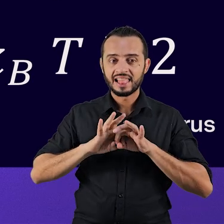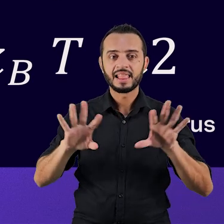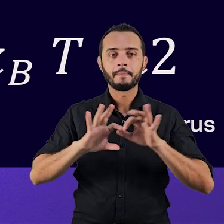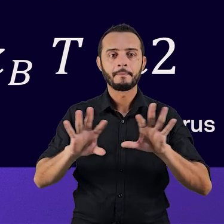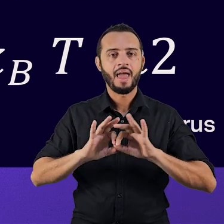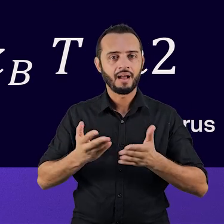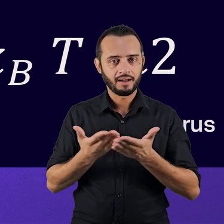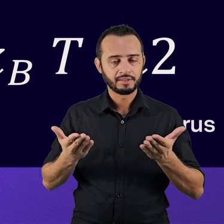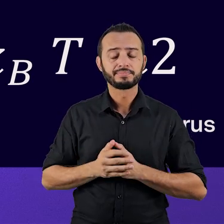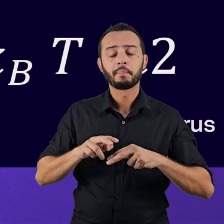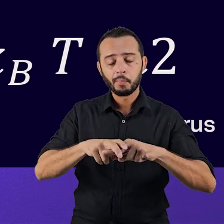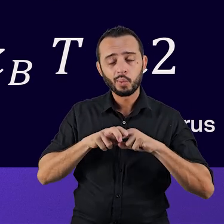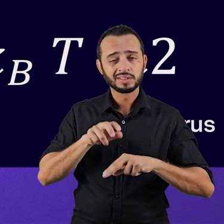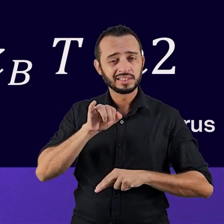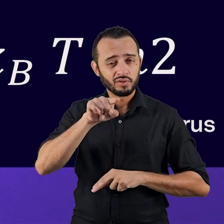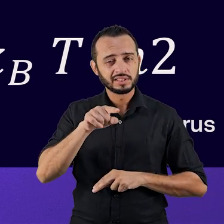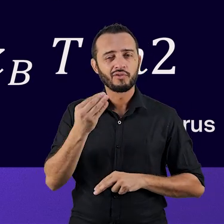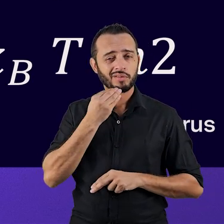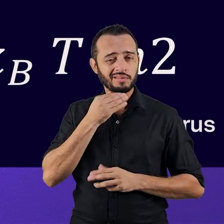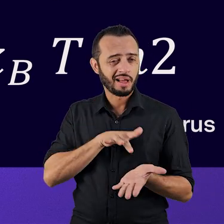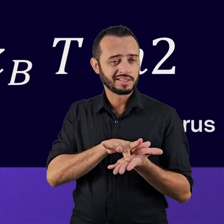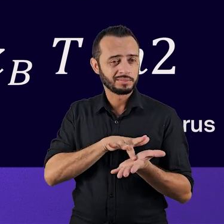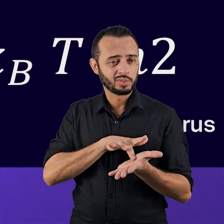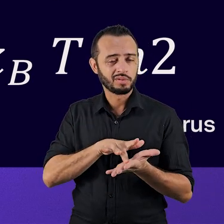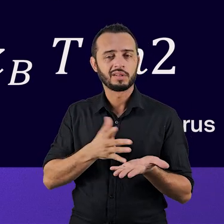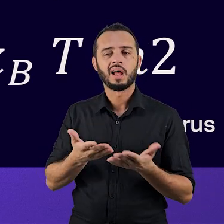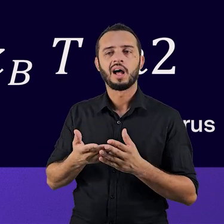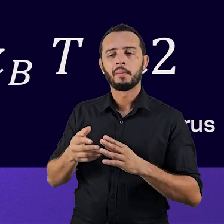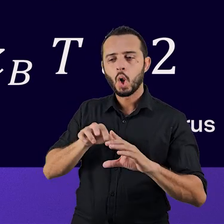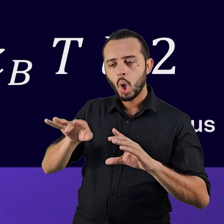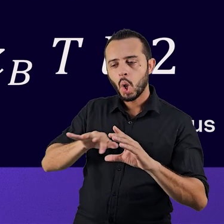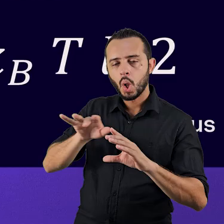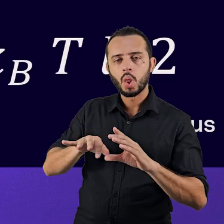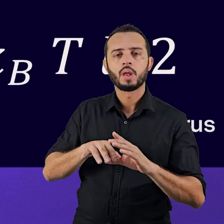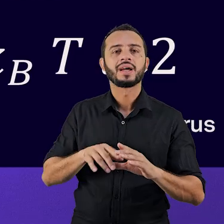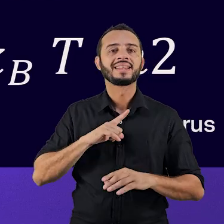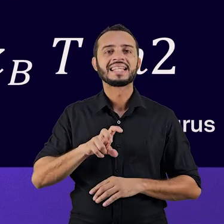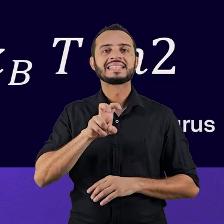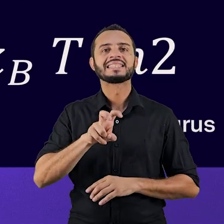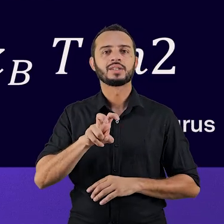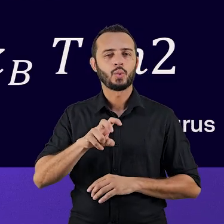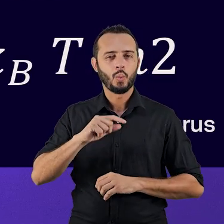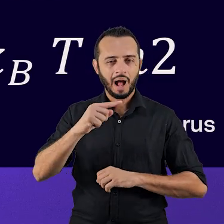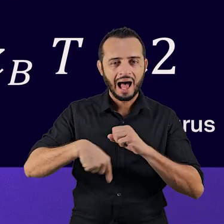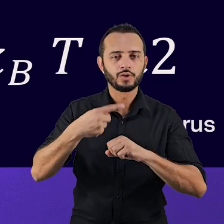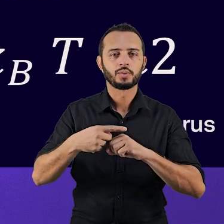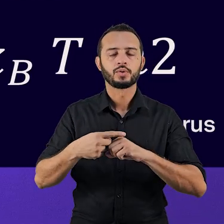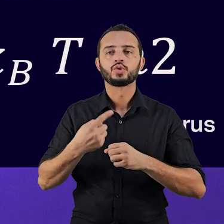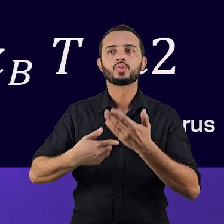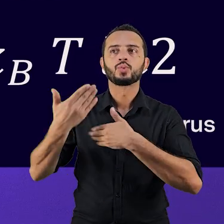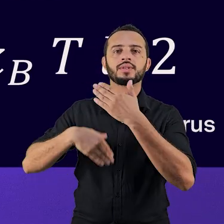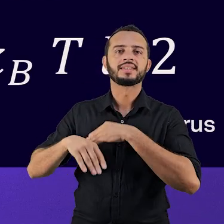para o meio externo. Por isso que se você for tentar simular a molécula do metano, que tem 5 átomos, toda a energia do